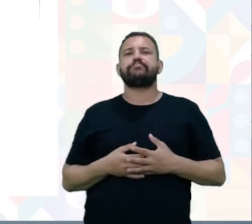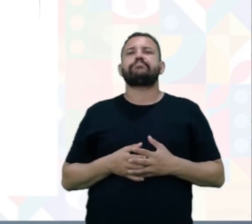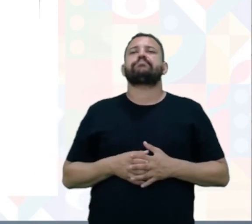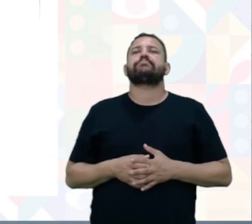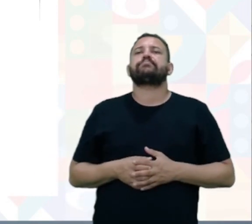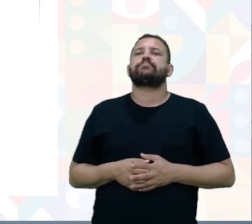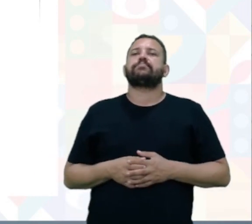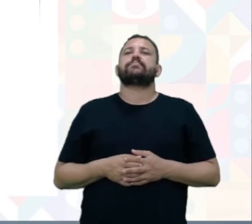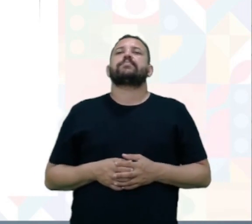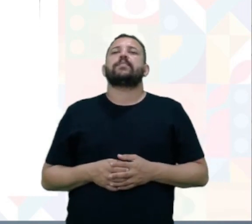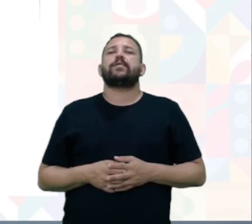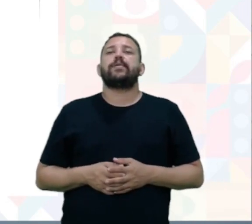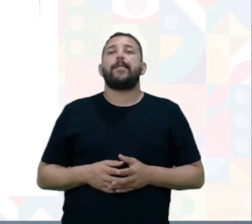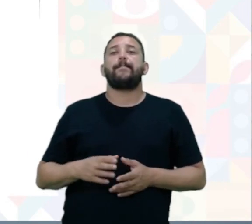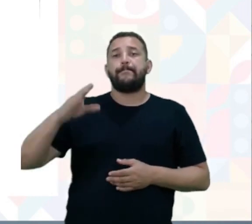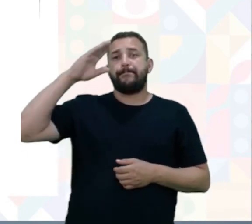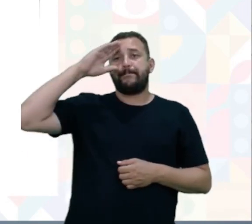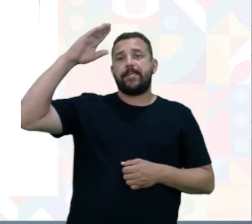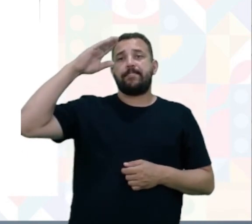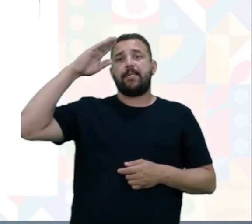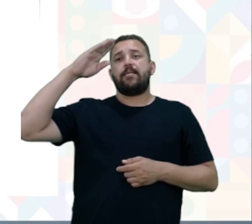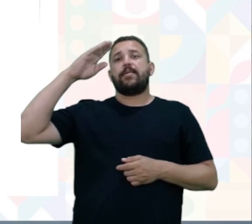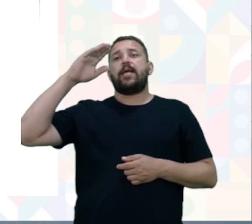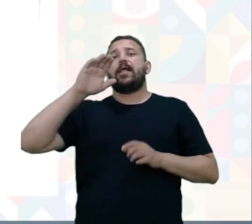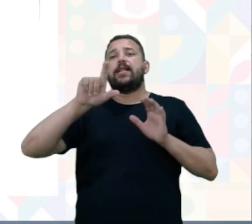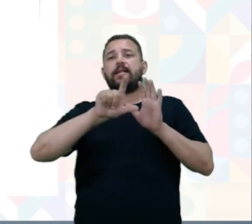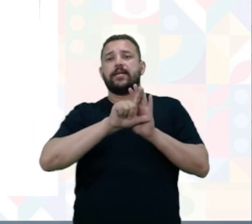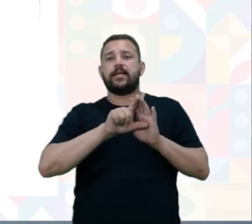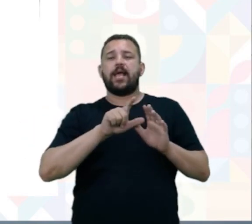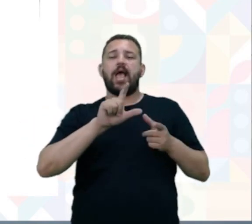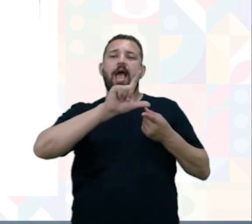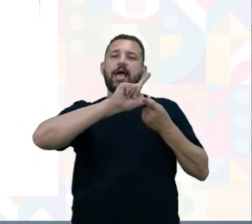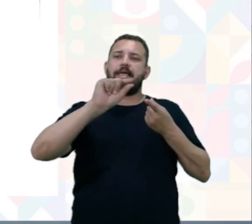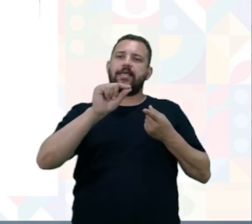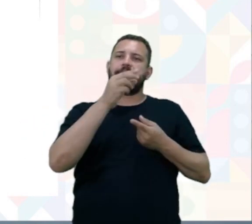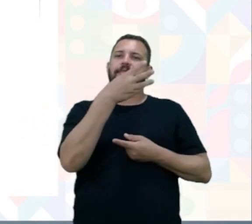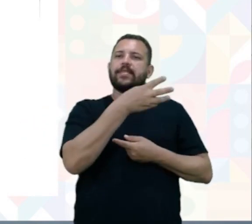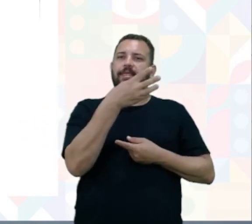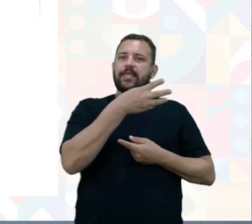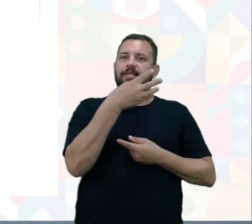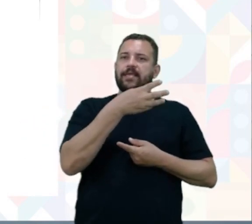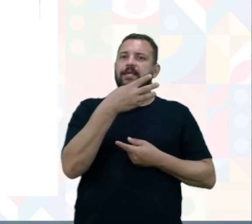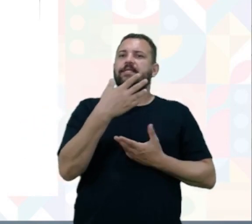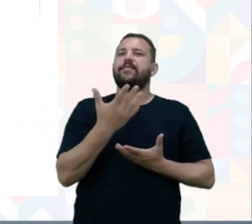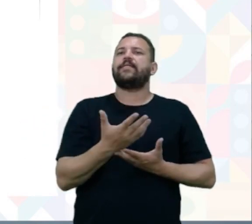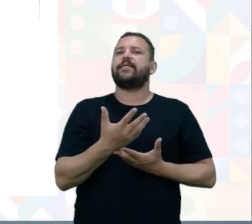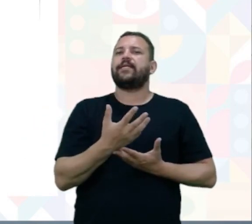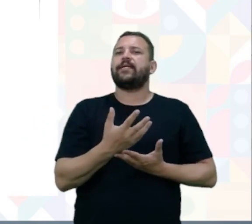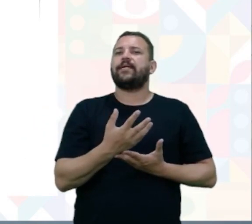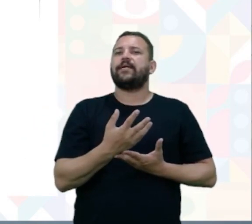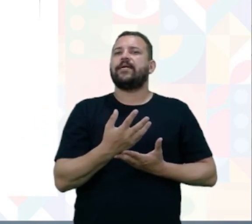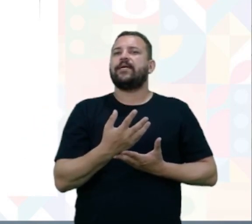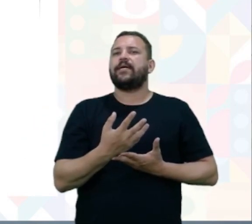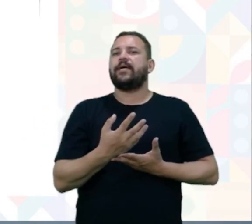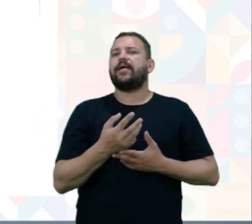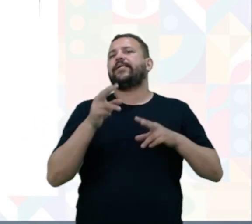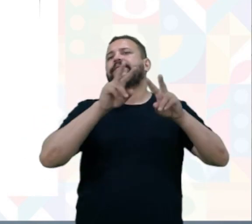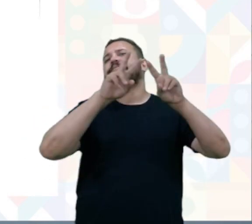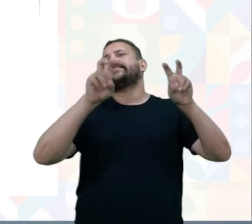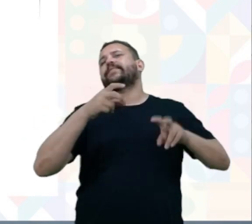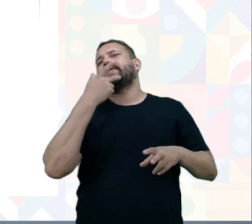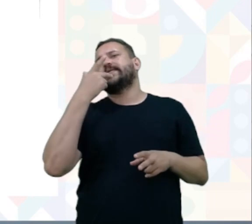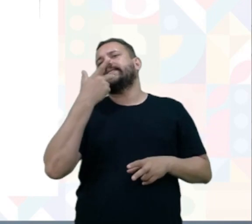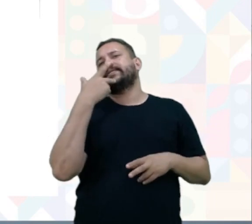Os princípios da licitação, no artigo 3º dessa lei, fala sobre